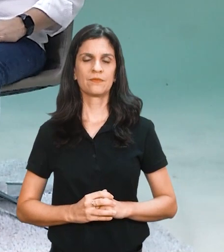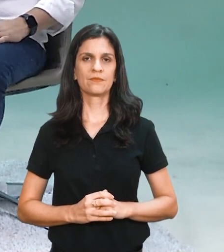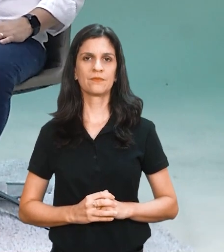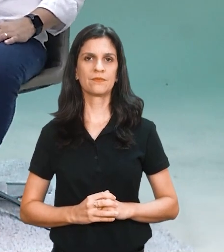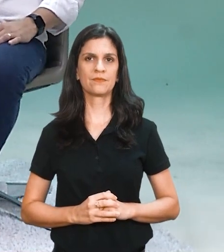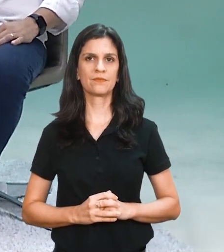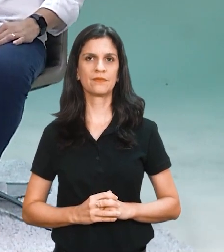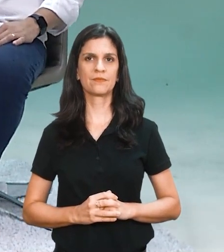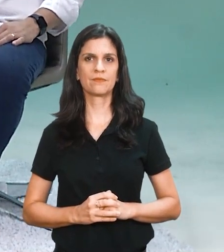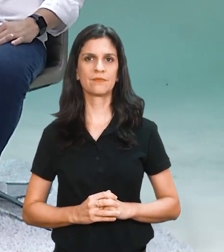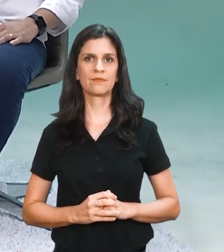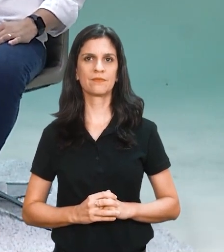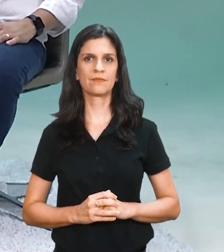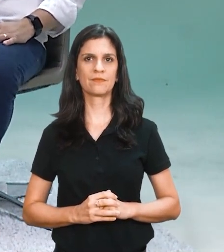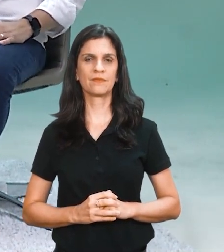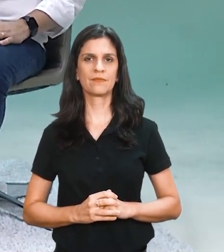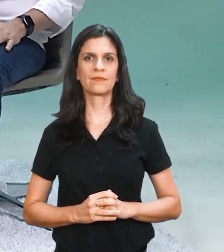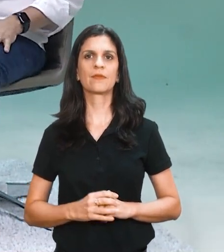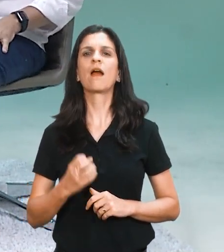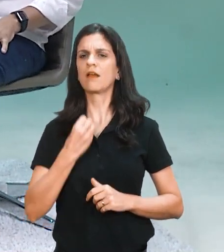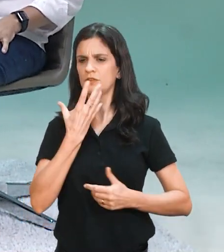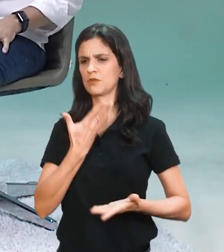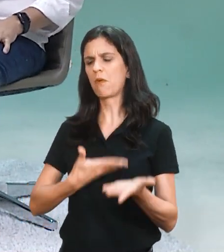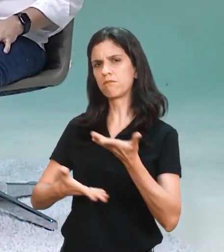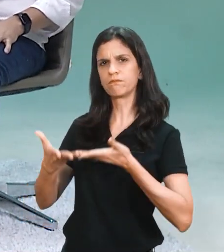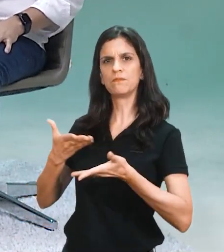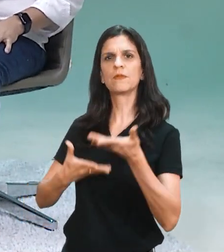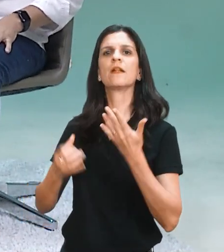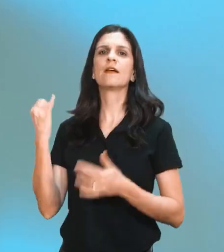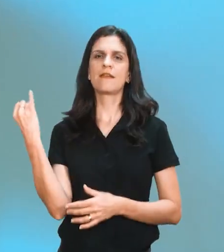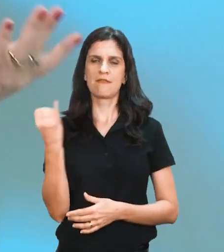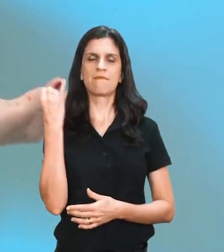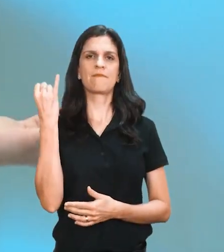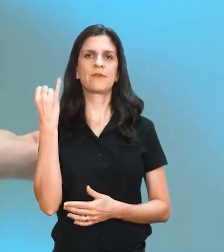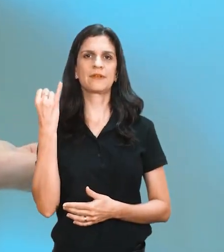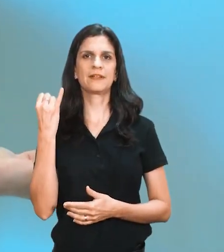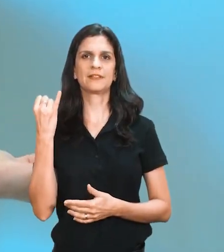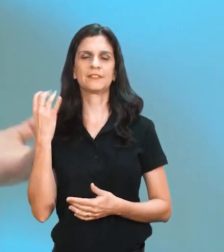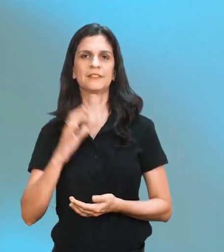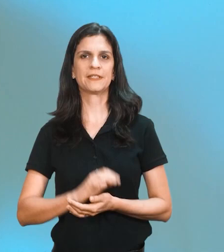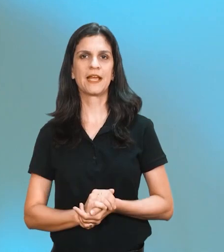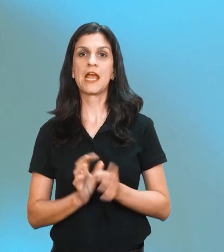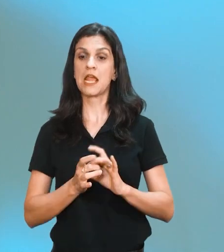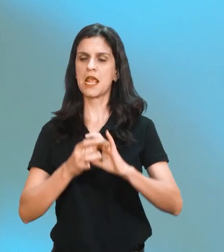esse bom relacionamento, né, ali com o executivo, mas também ter a sua